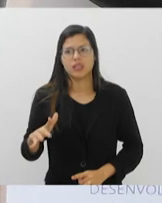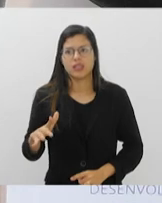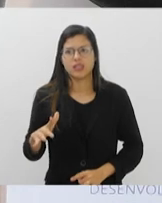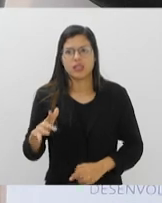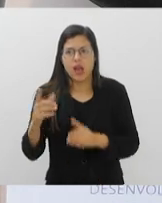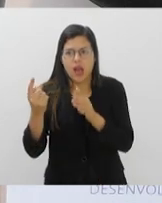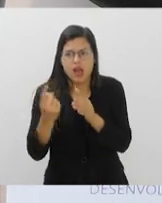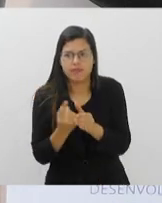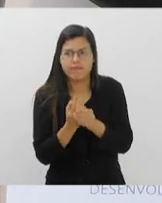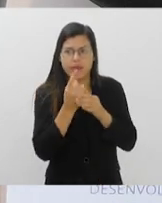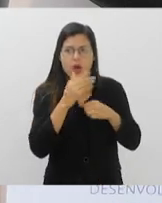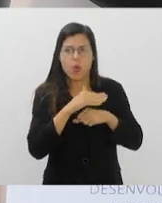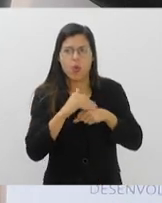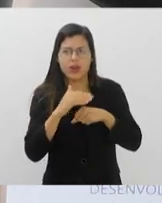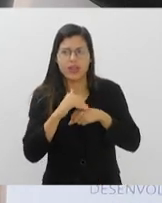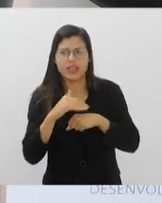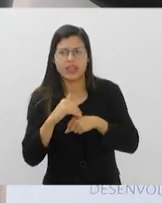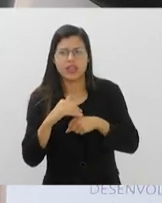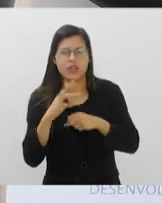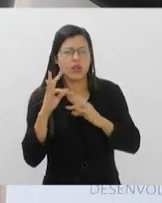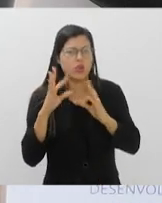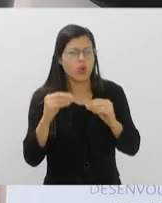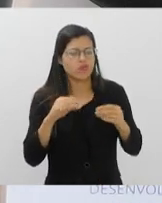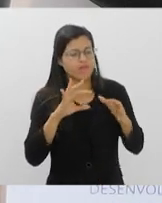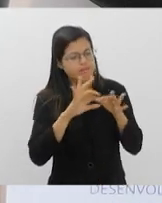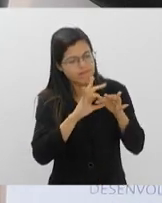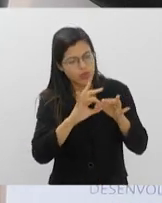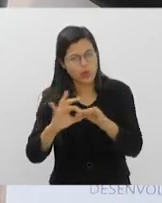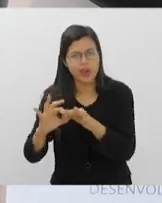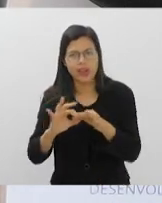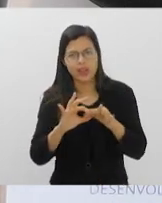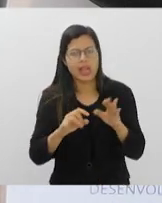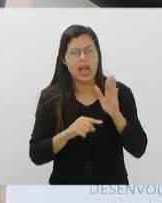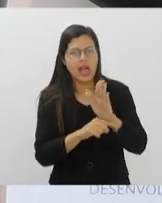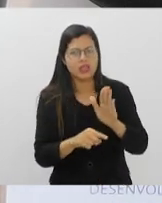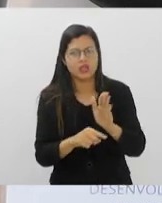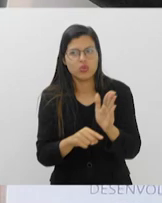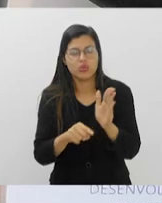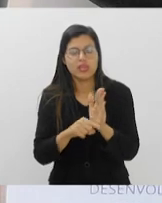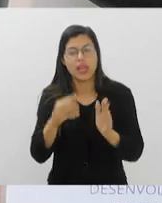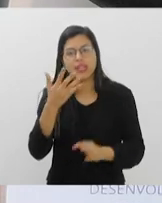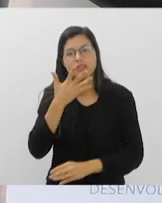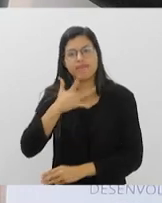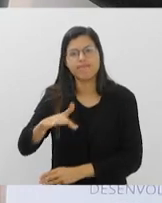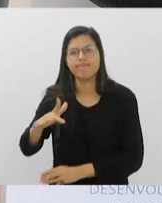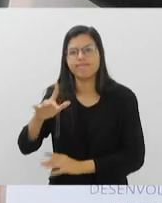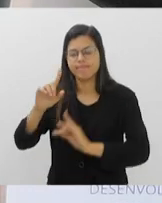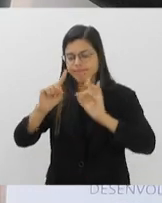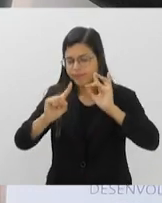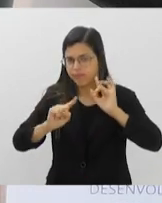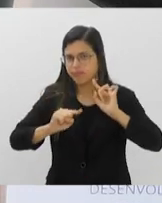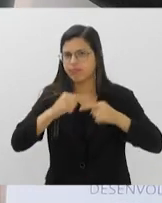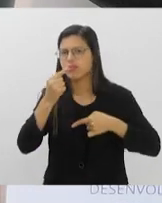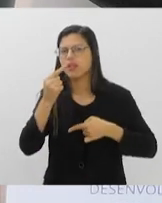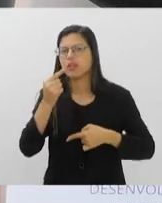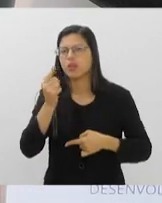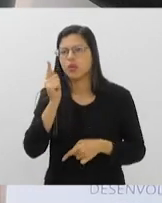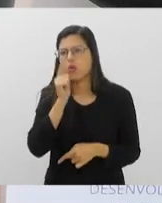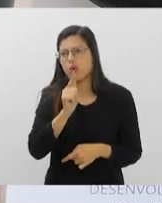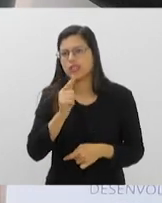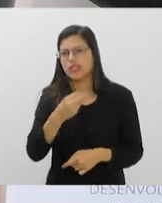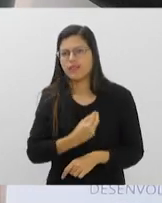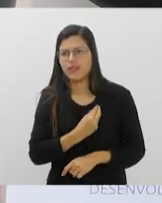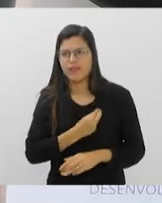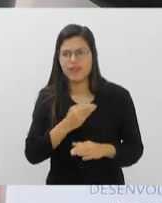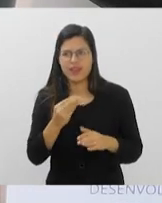acolhida Ali vai todo mundo se unir para ajudar essa criança a superar e ter o direito de viver em família